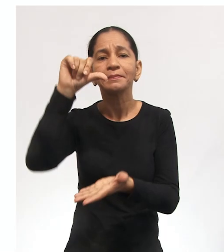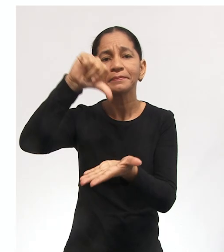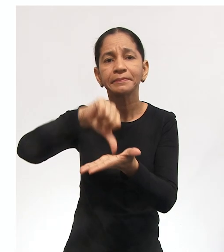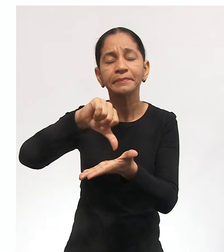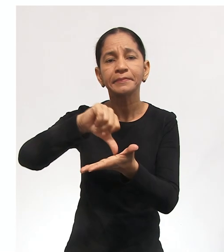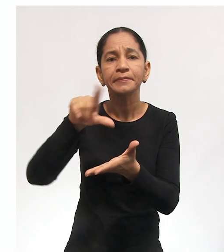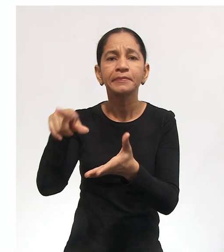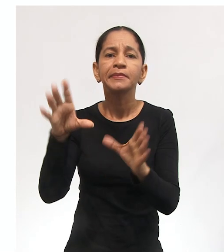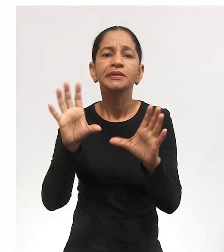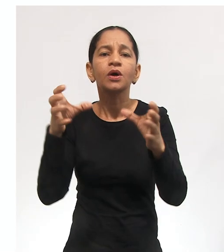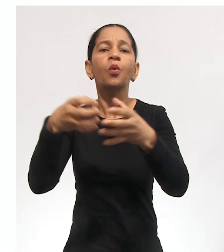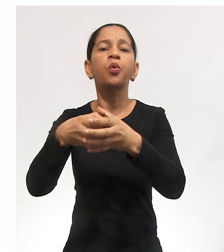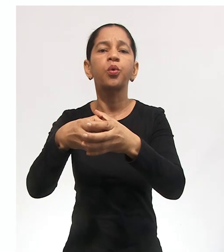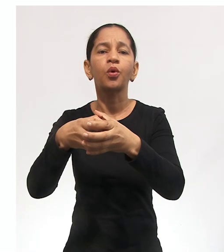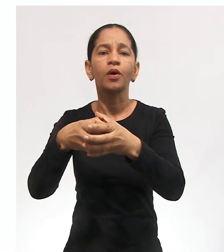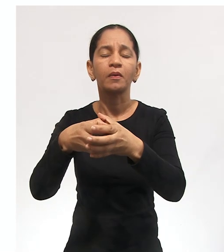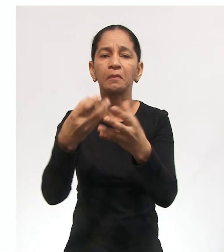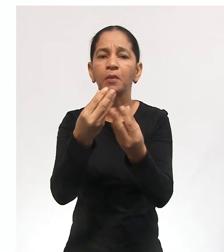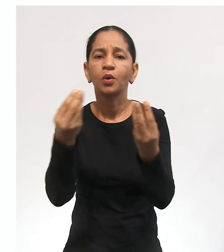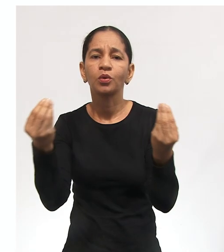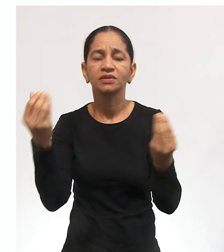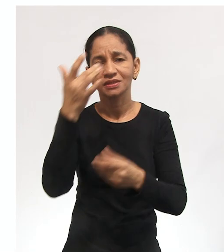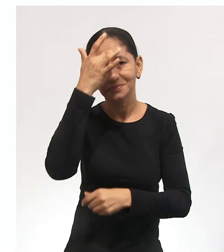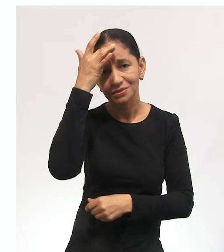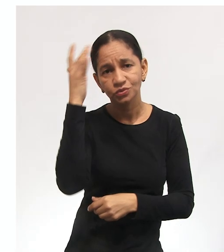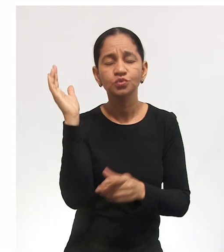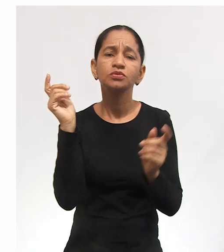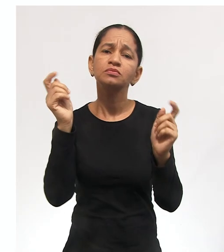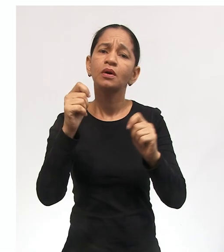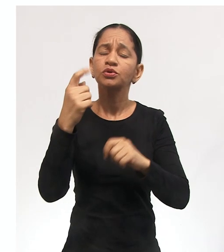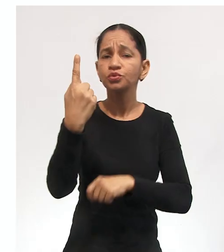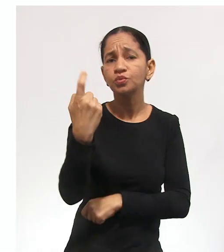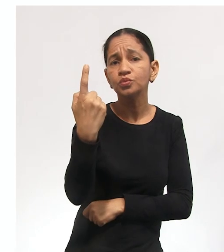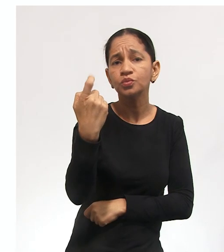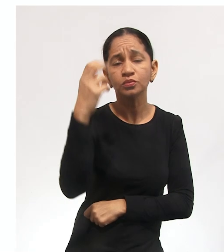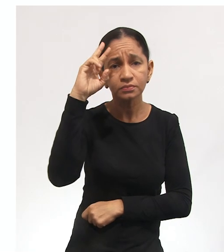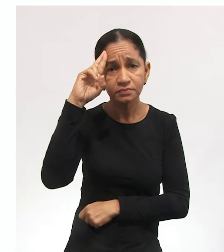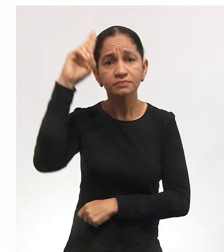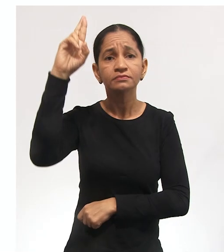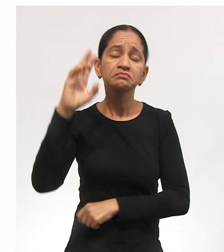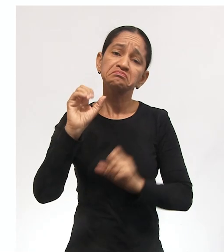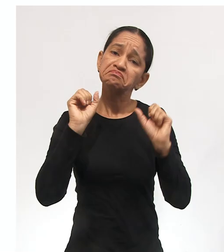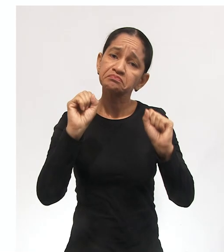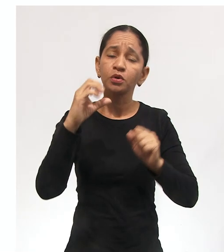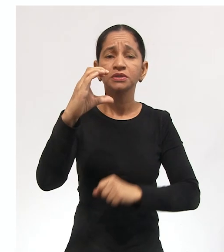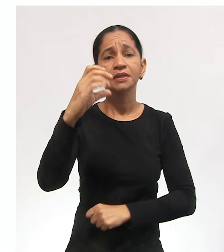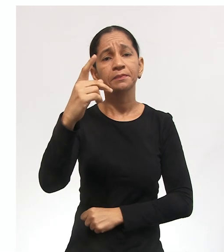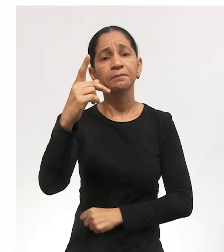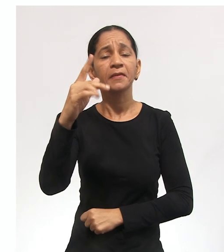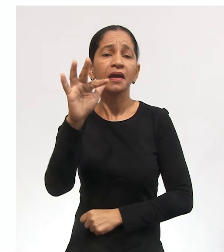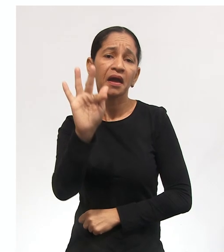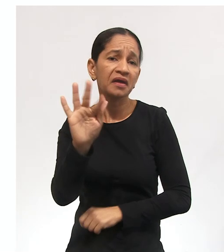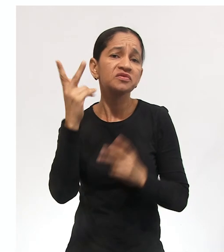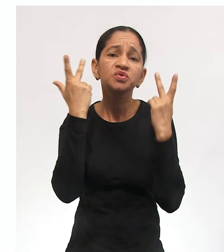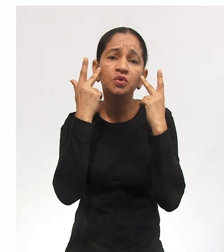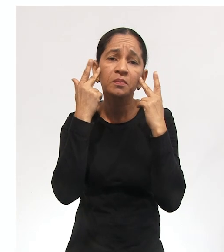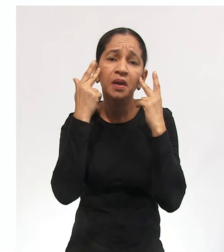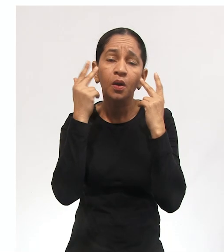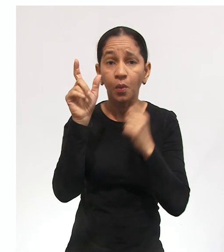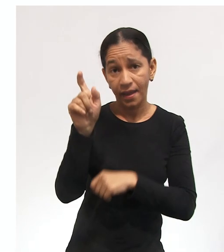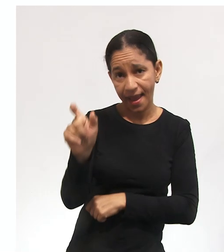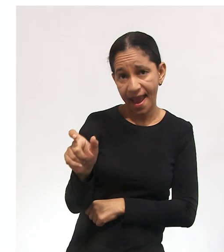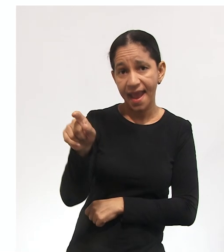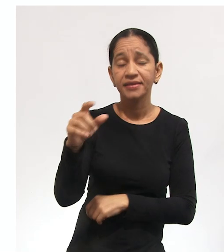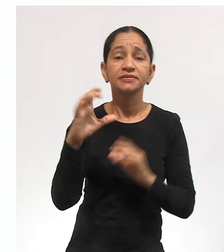presença de uma formação de sociedade empresária. Eu posso ter um empregador, pessoa física, eu posso ter um